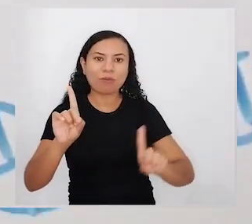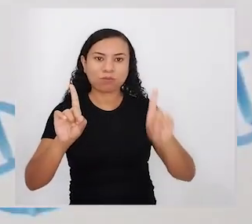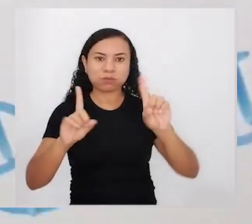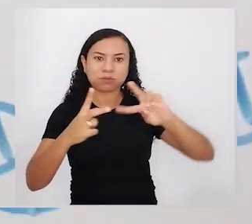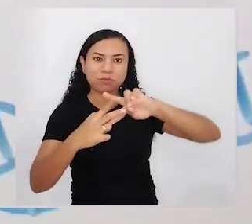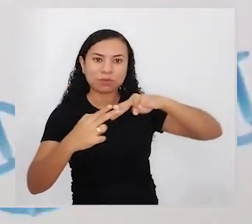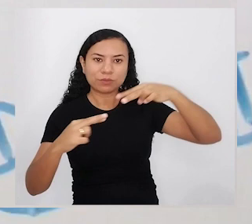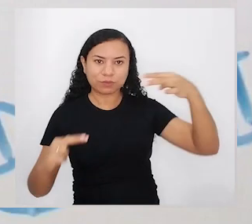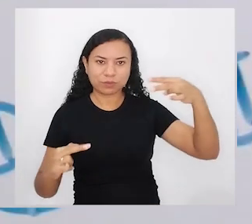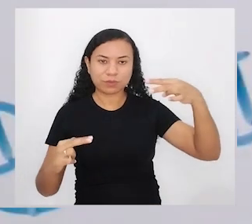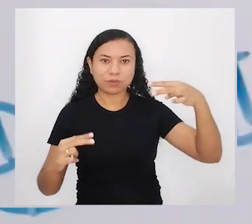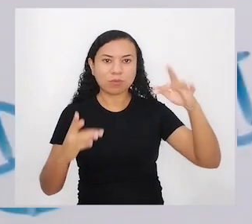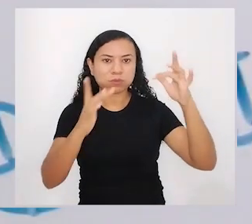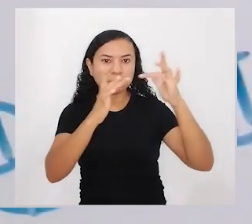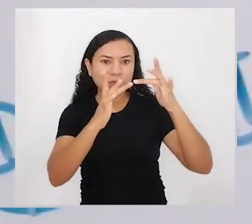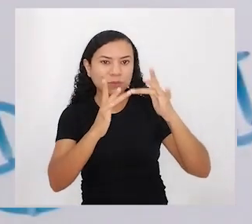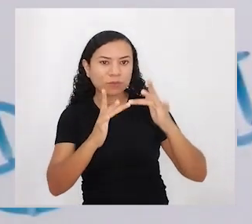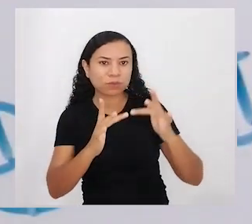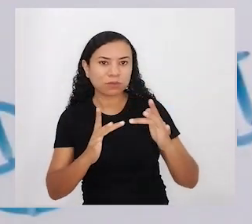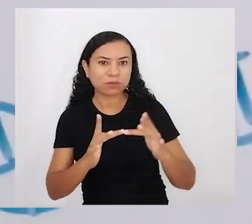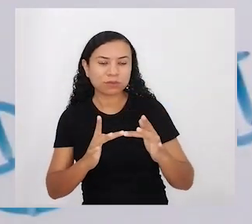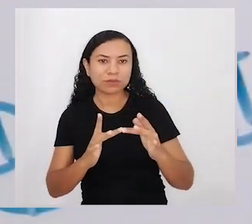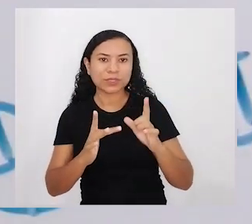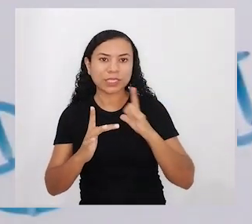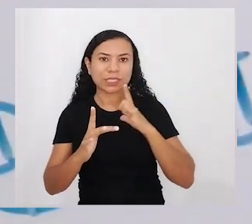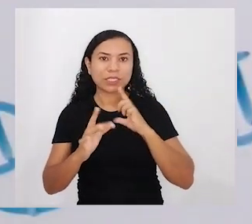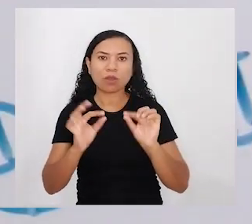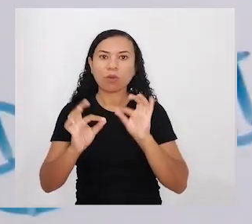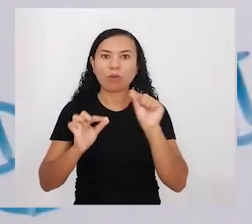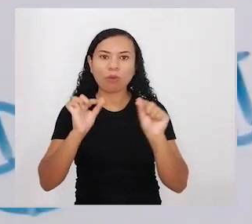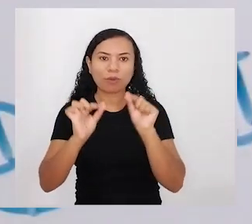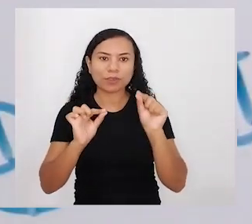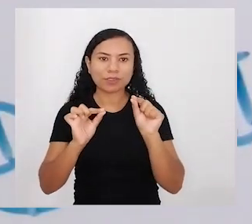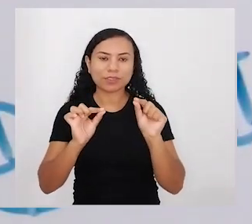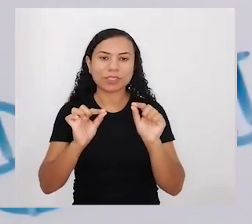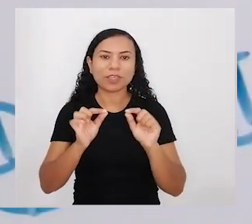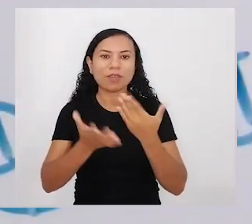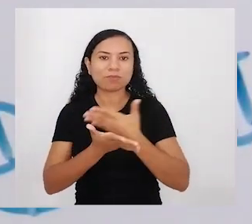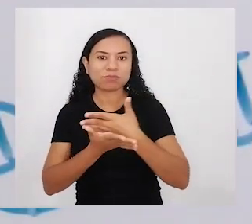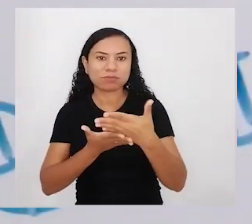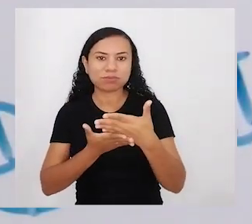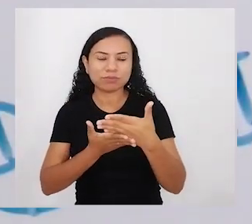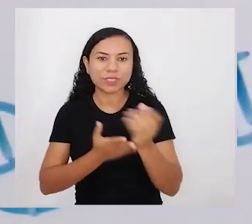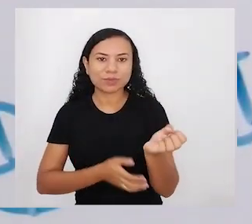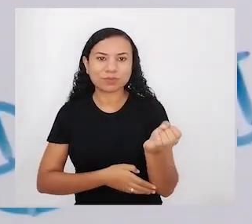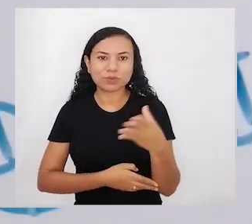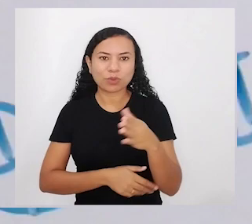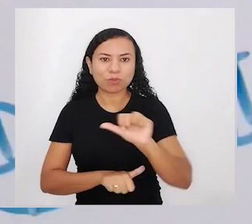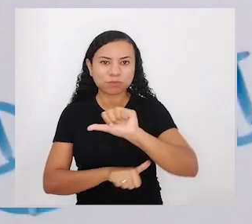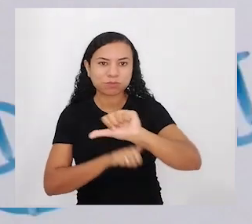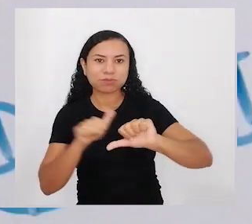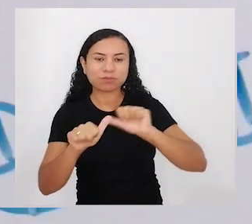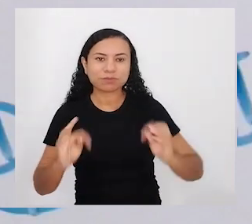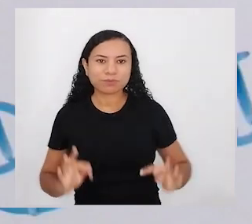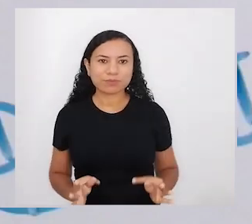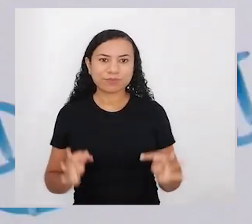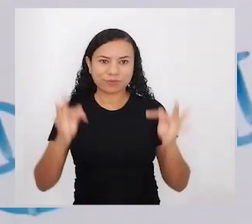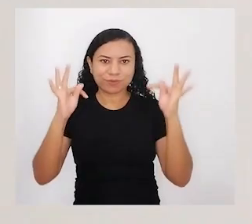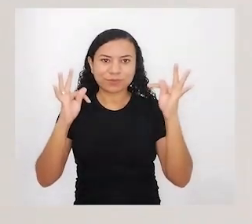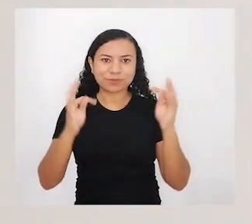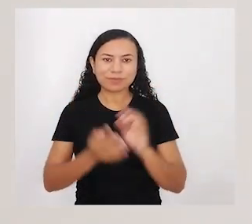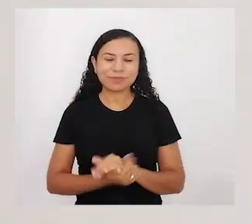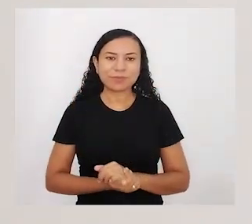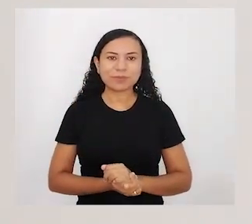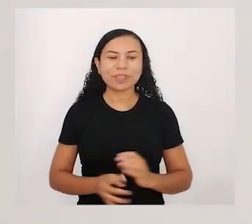pela técnica de DNA recombinante. A tecnologia do DNA recombinante marca o início da era moderna da biotecnologia.